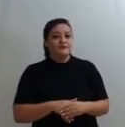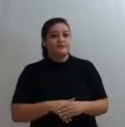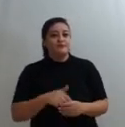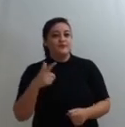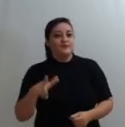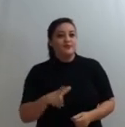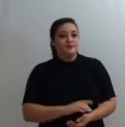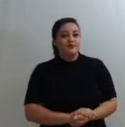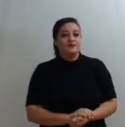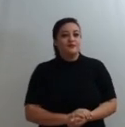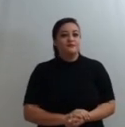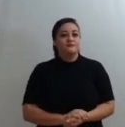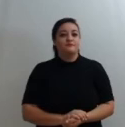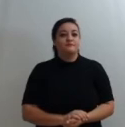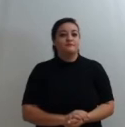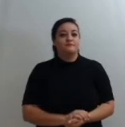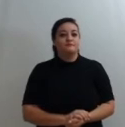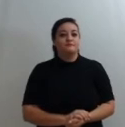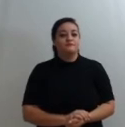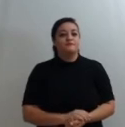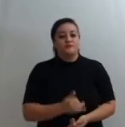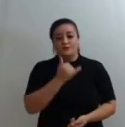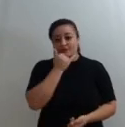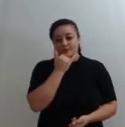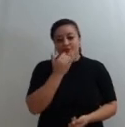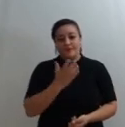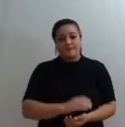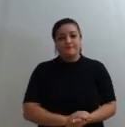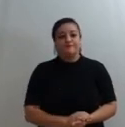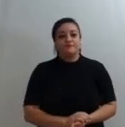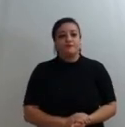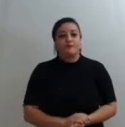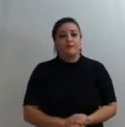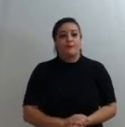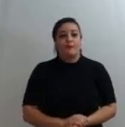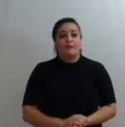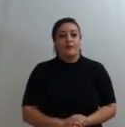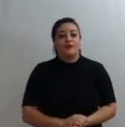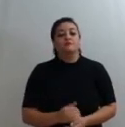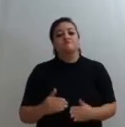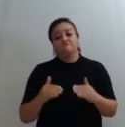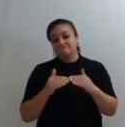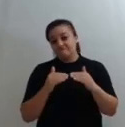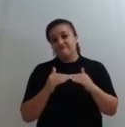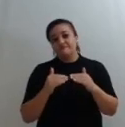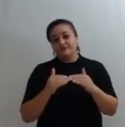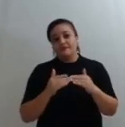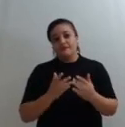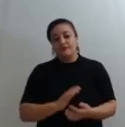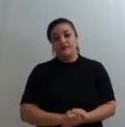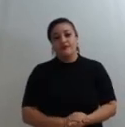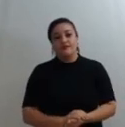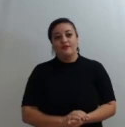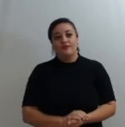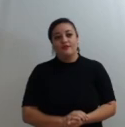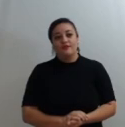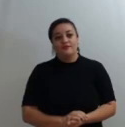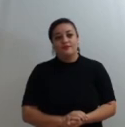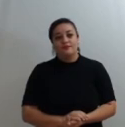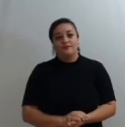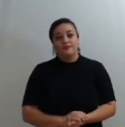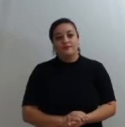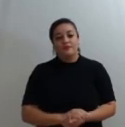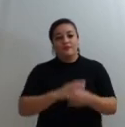isso? Tá. Pois não, desculpa. Eu estou de acordo com a ponderação do ministro Sebastião